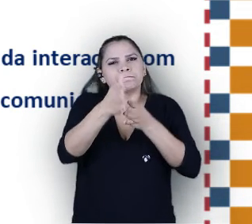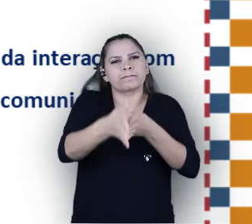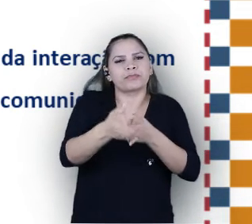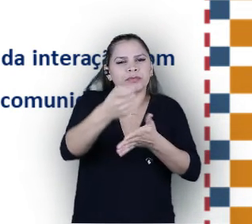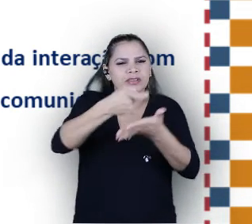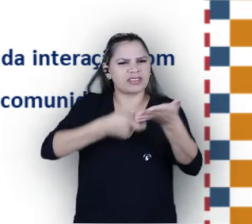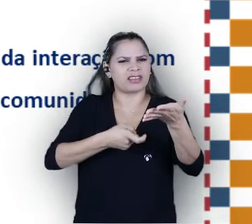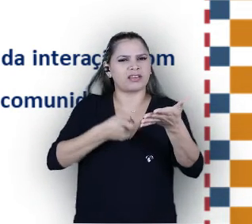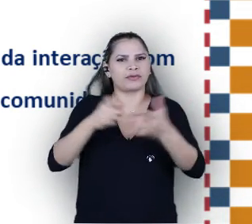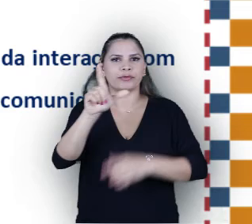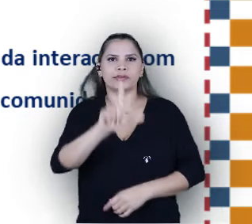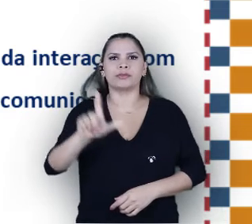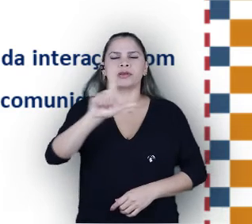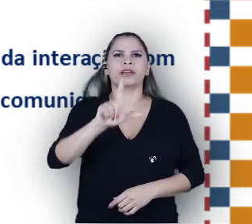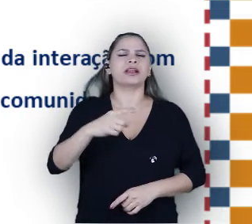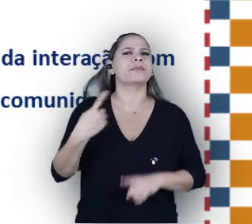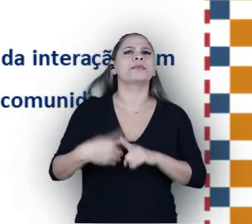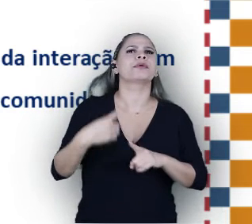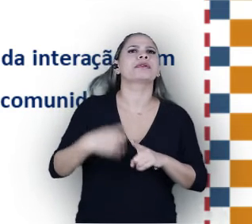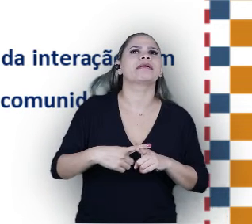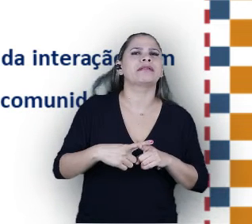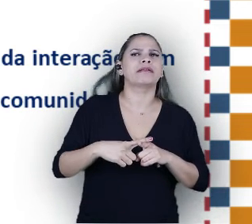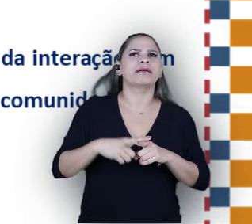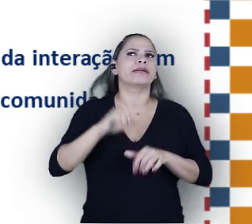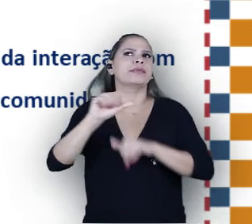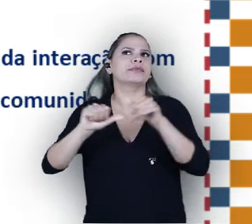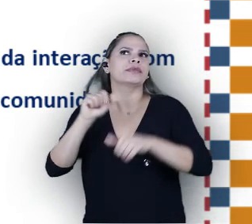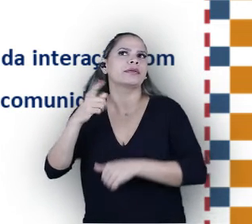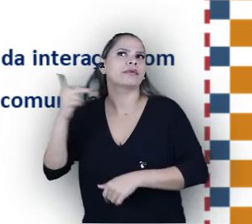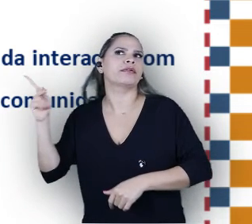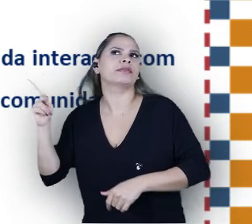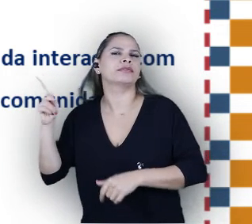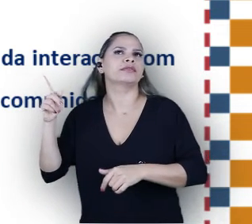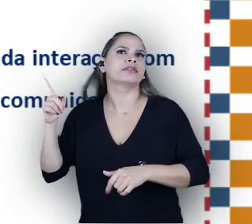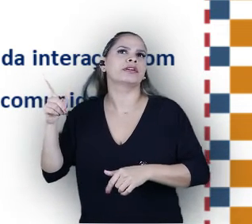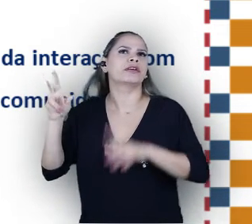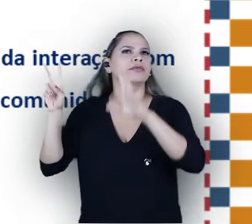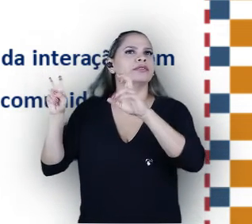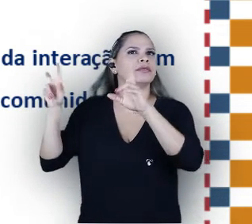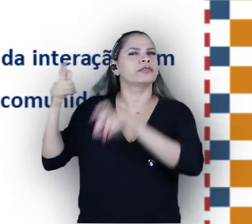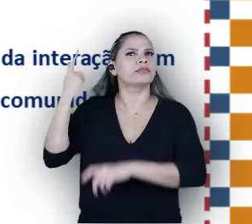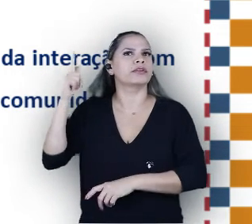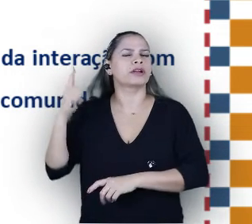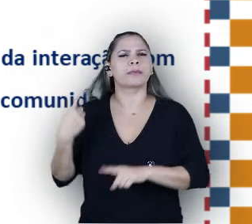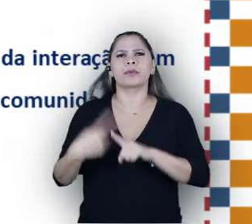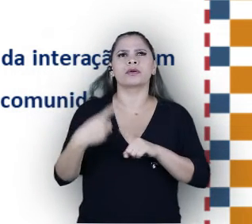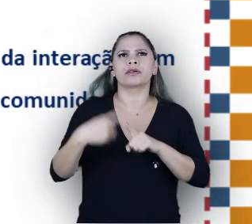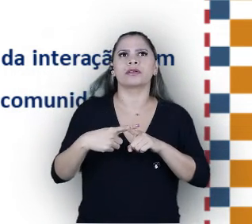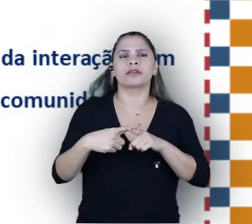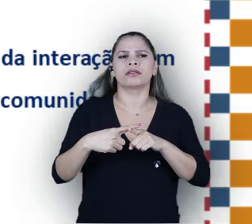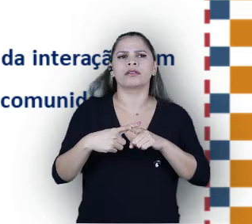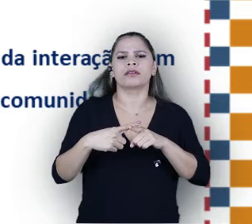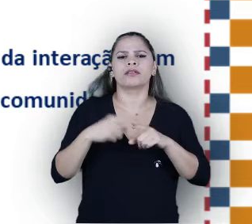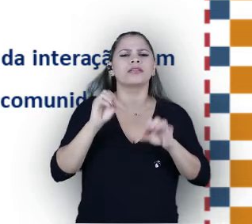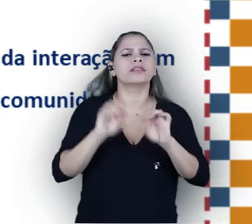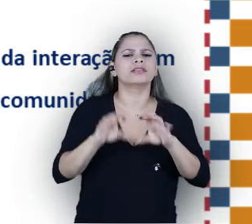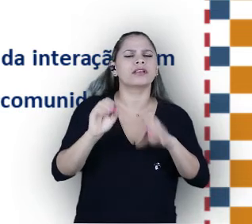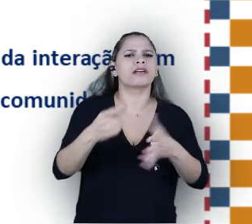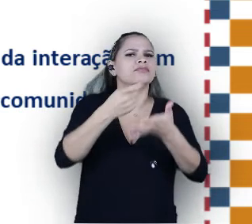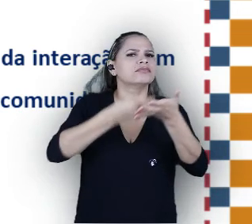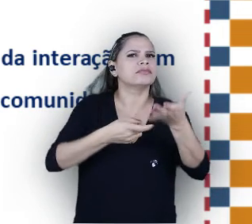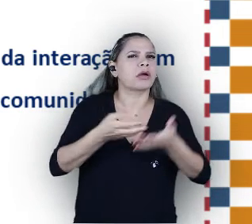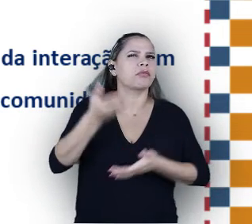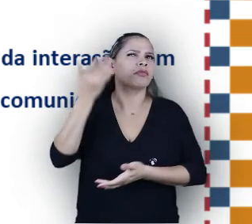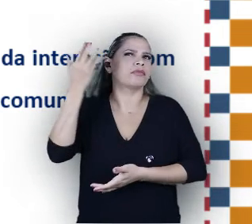Por vezes, nós nos prendemos aos textos literários. E então, por que não trabalhar um artigo que fala sobre um